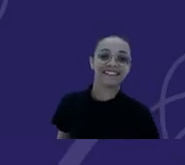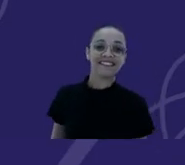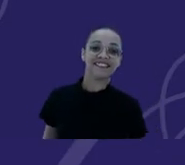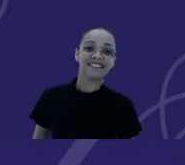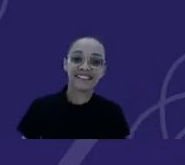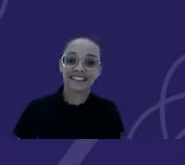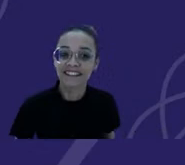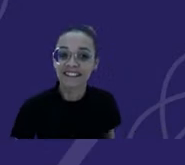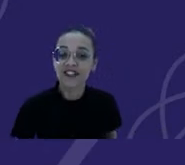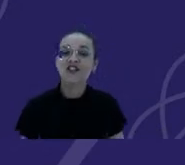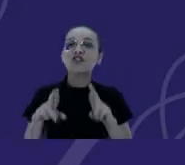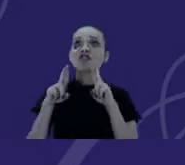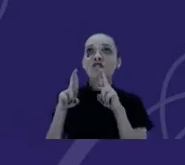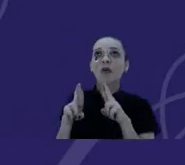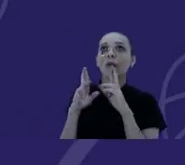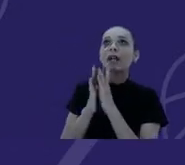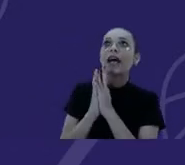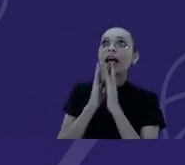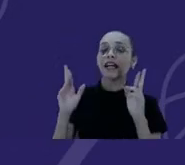Jura,